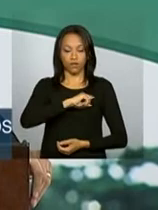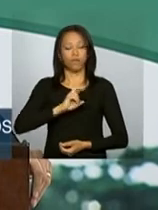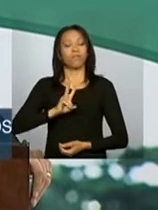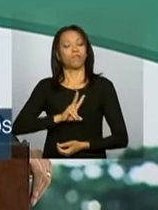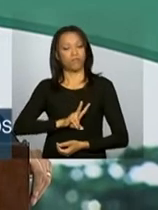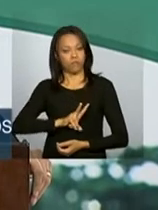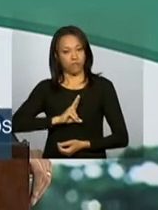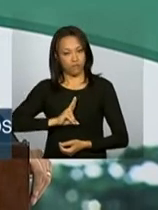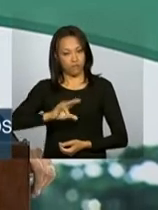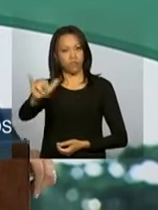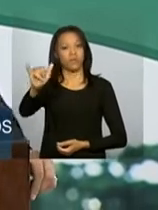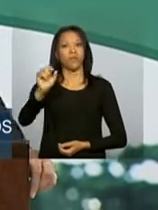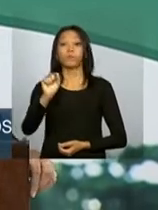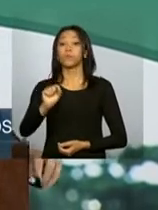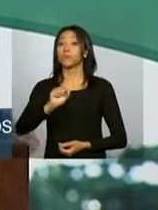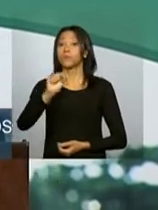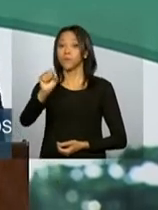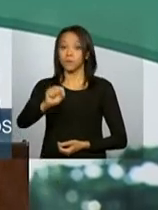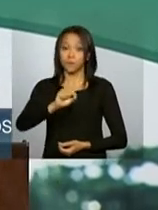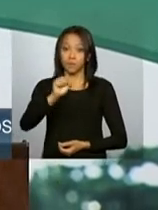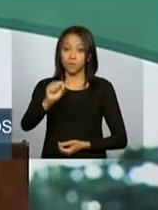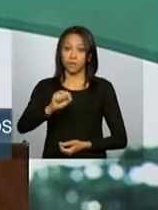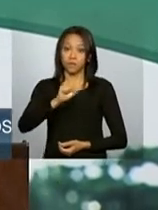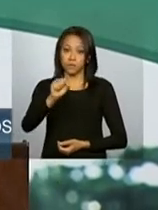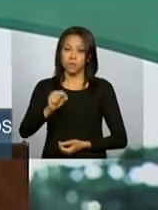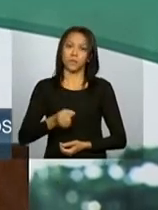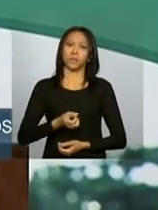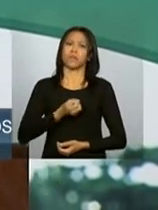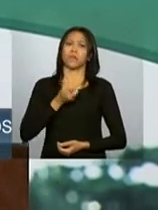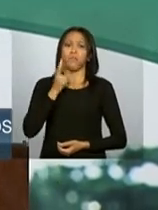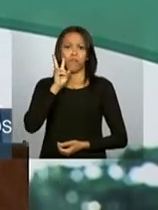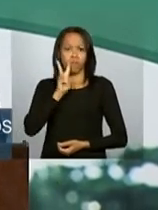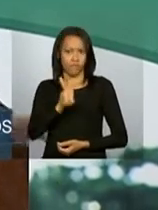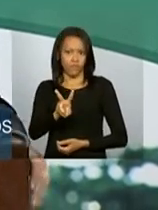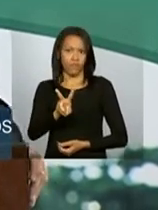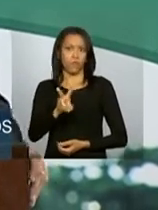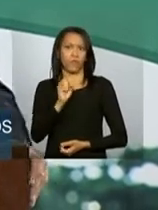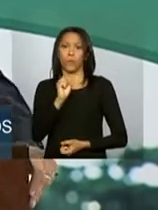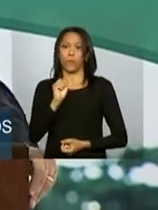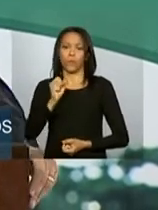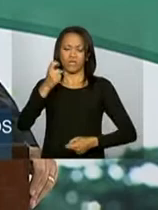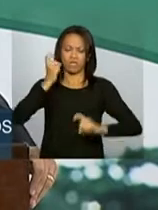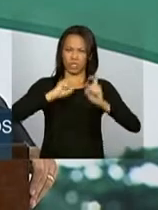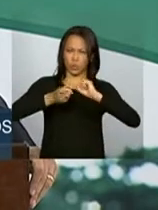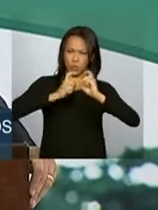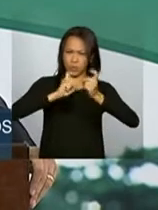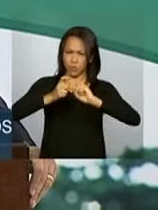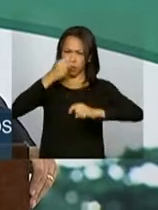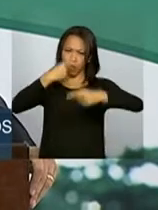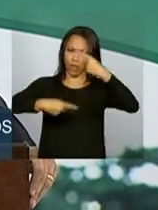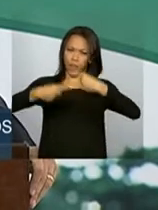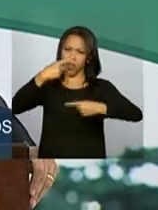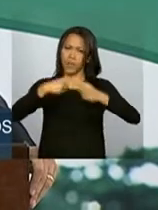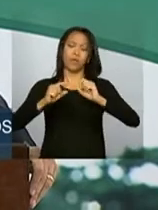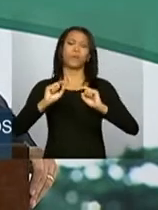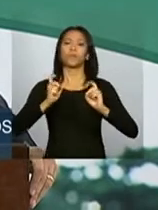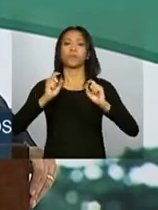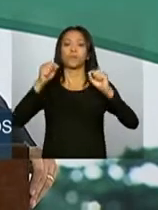dos mais velhos, antigos e bolorentos debates nesse país.